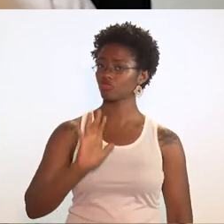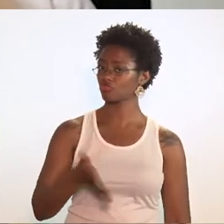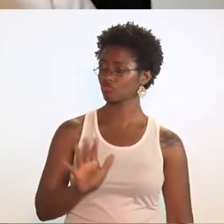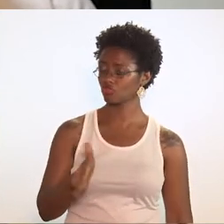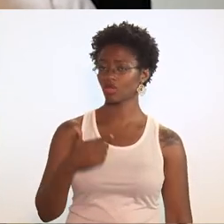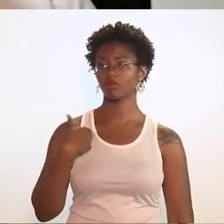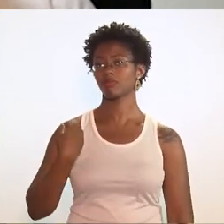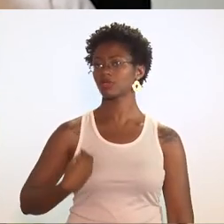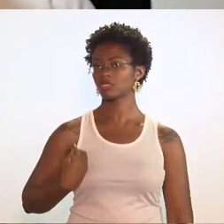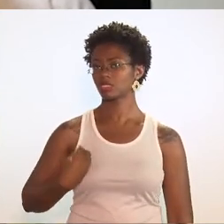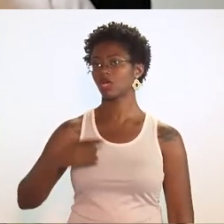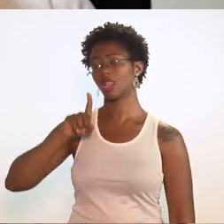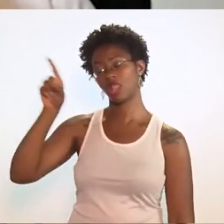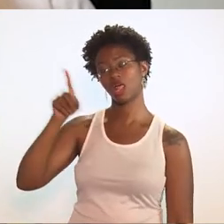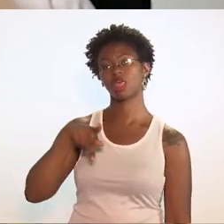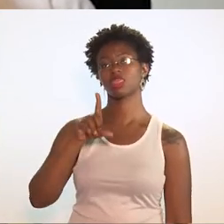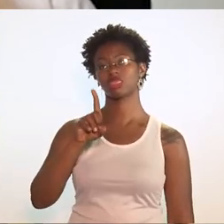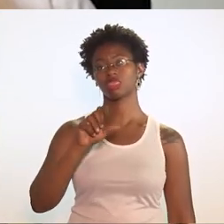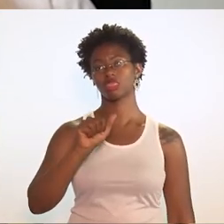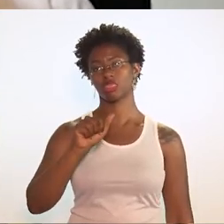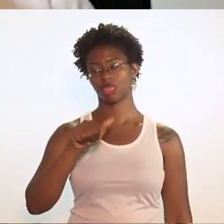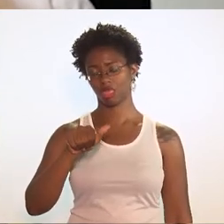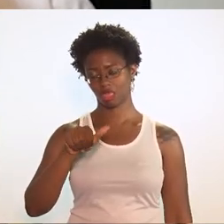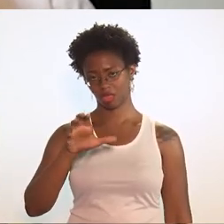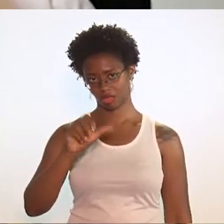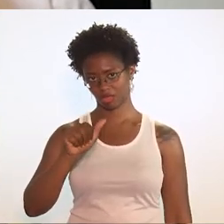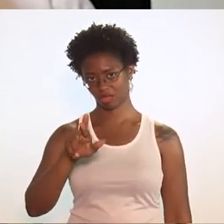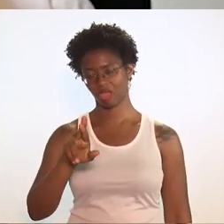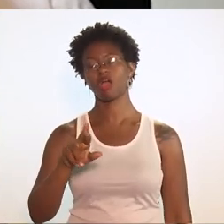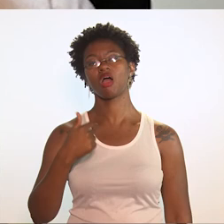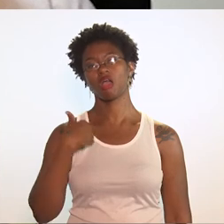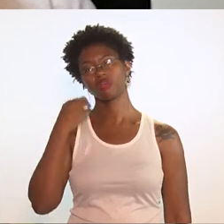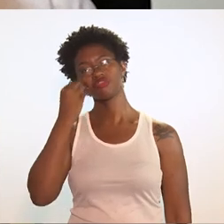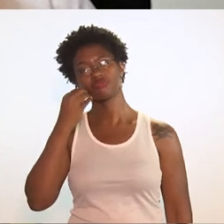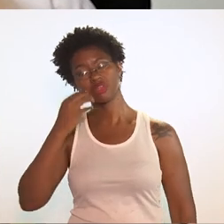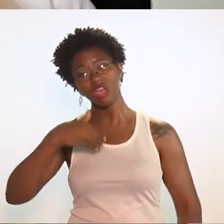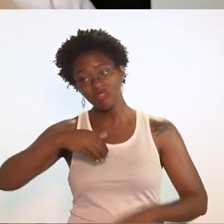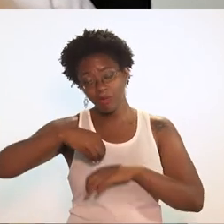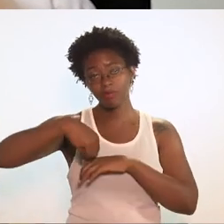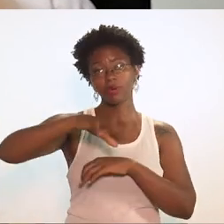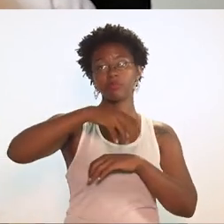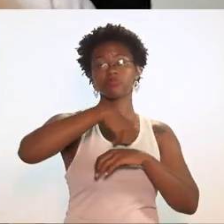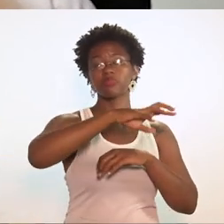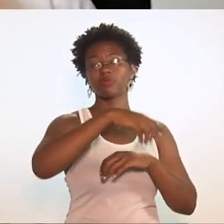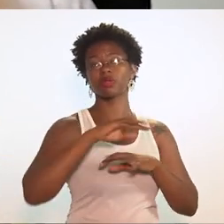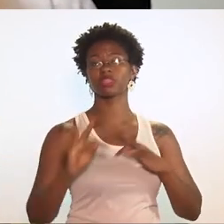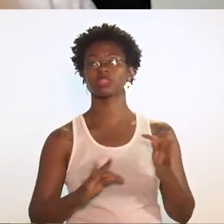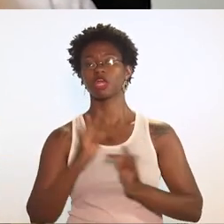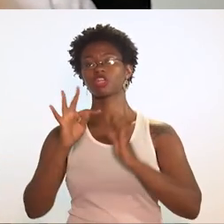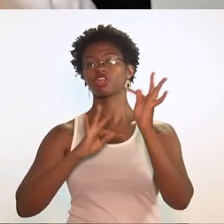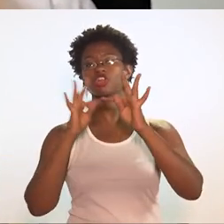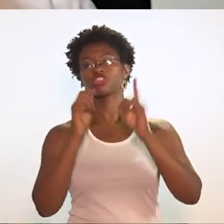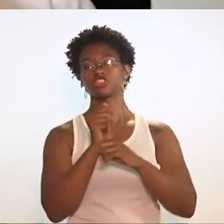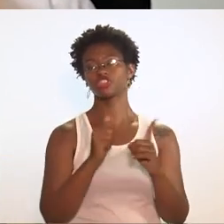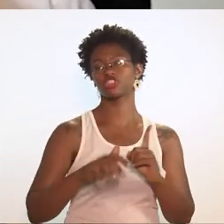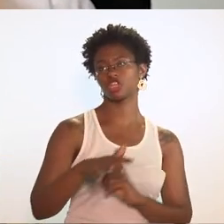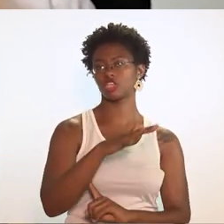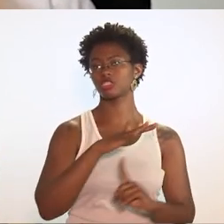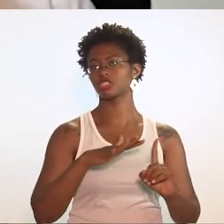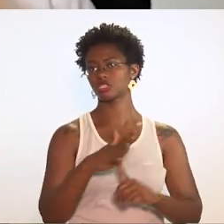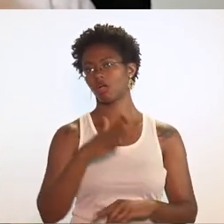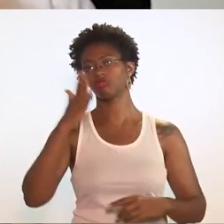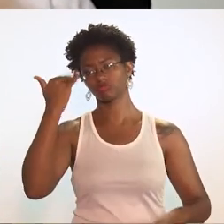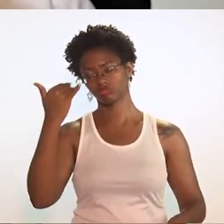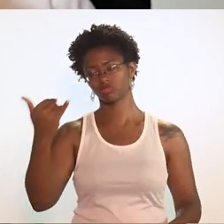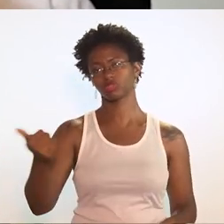essa experiência que eu tive, participei em Dakar, levando a experiência, a tecnologia social